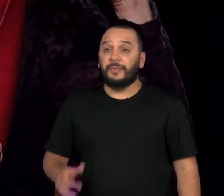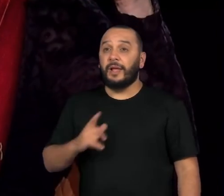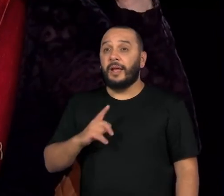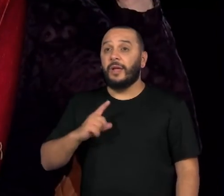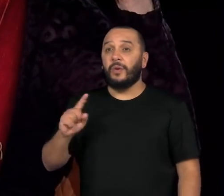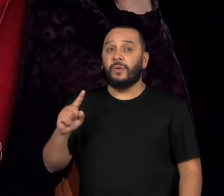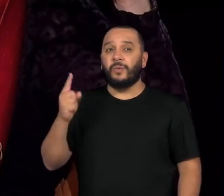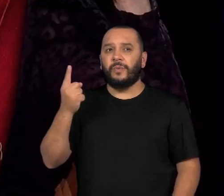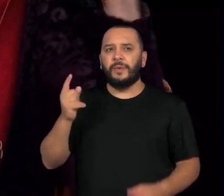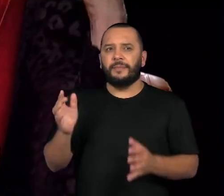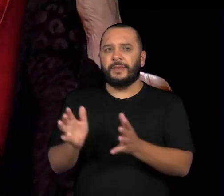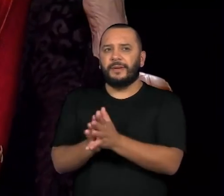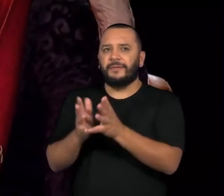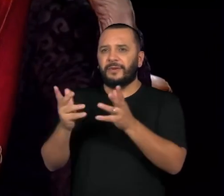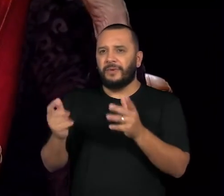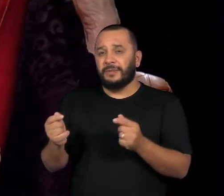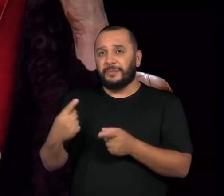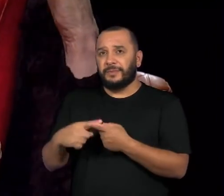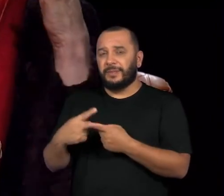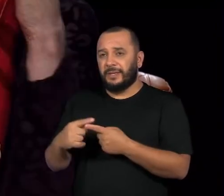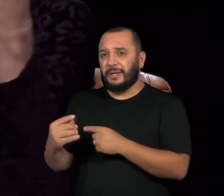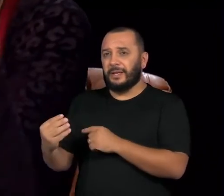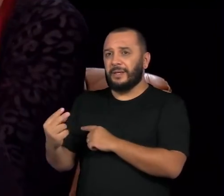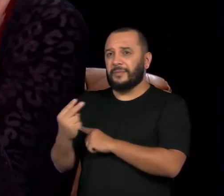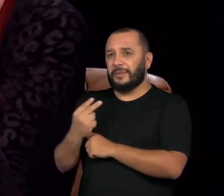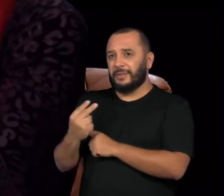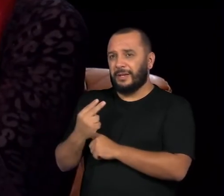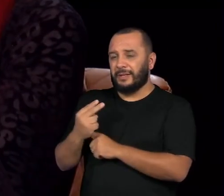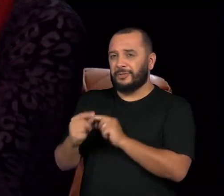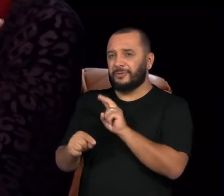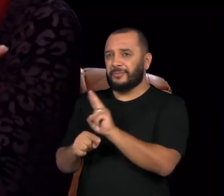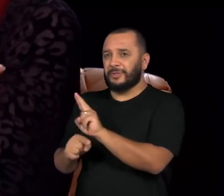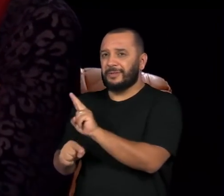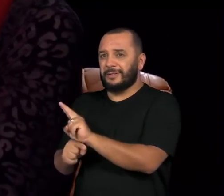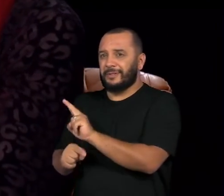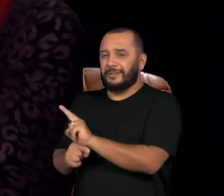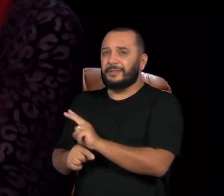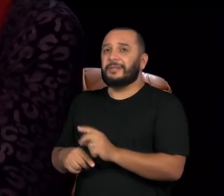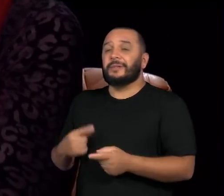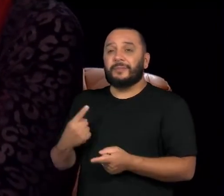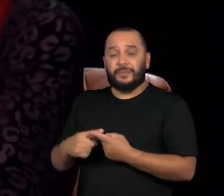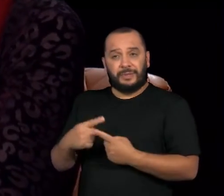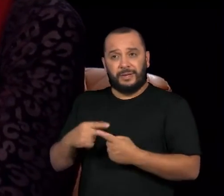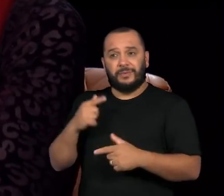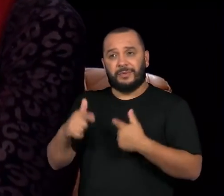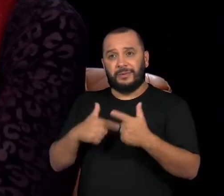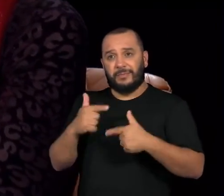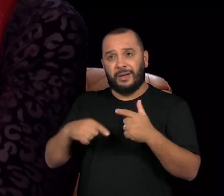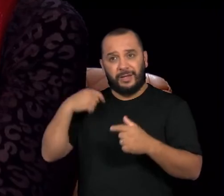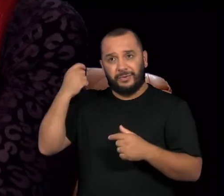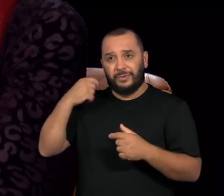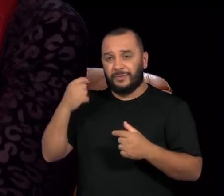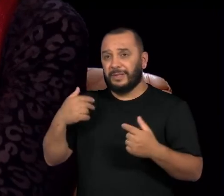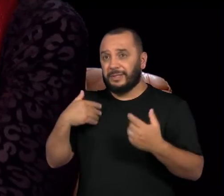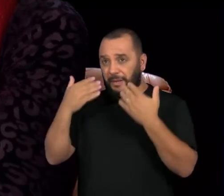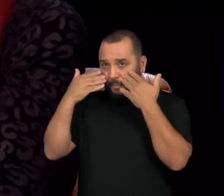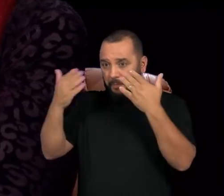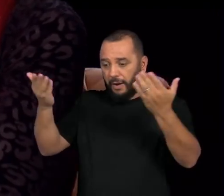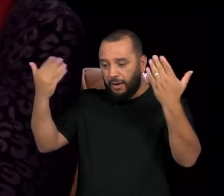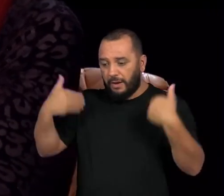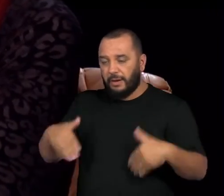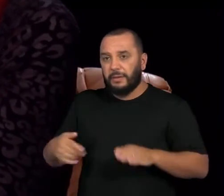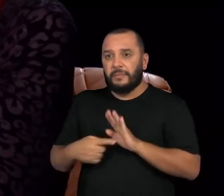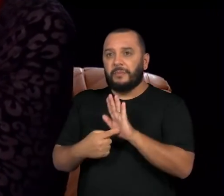de que a gente se protege, né? Porque é uma profissão onde você está muito exposto. E